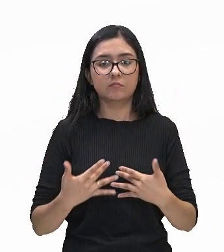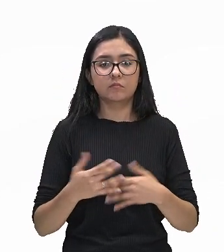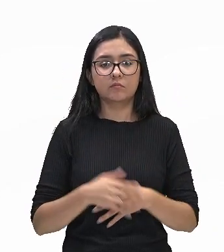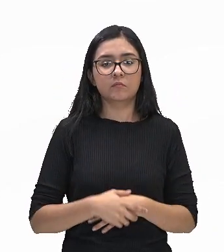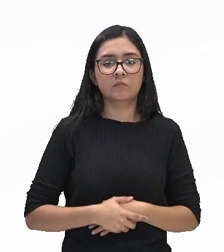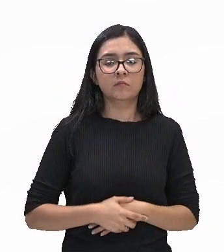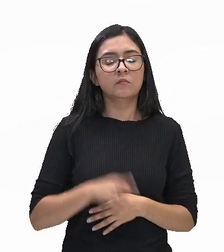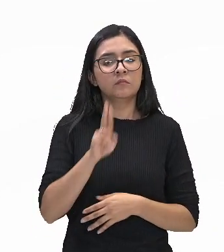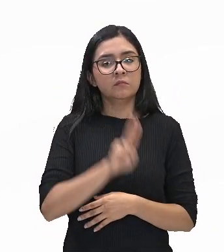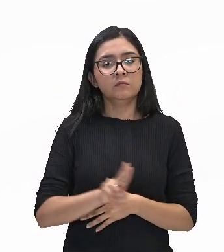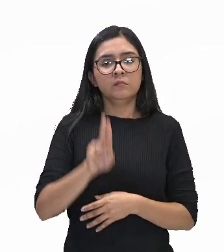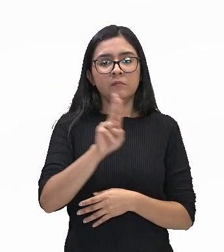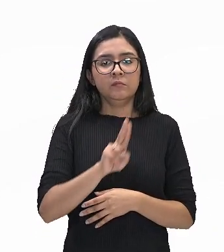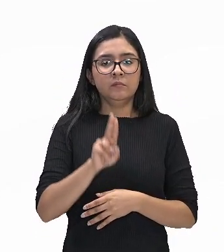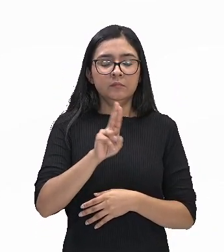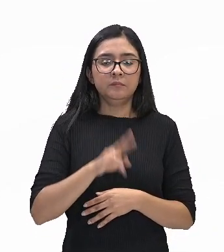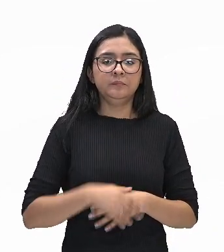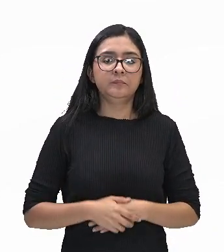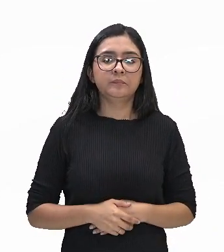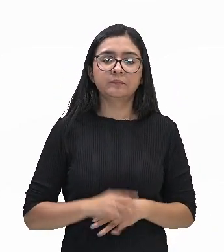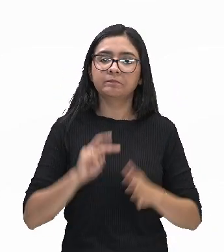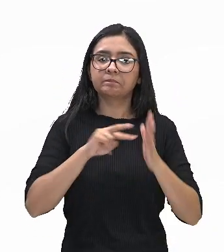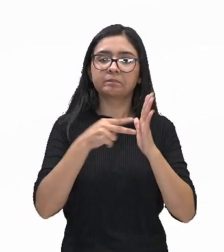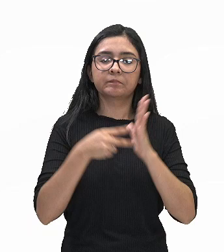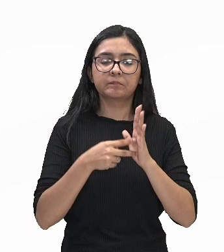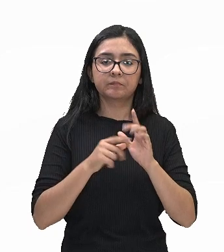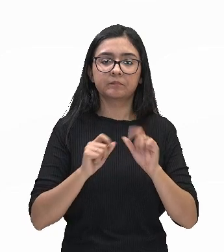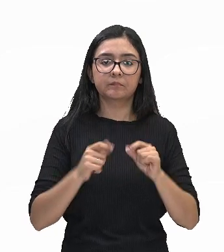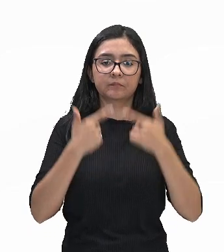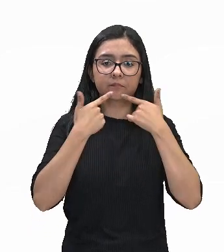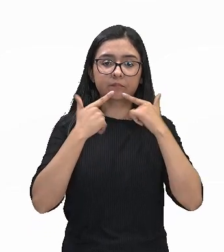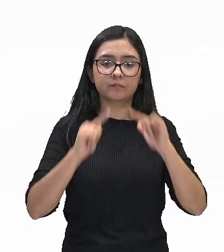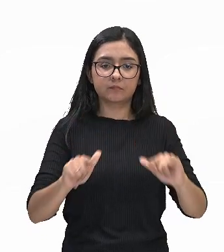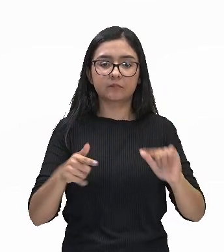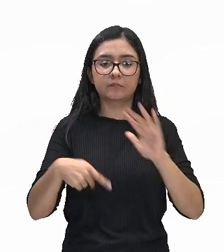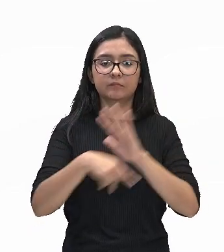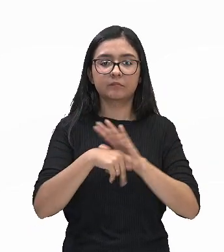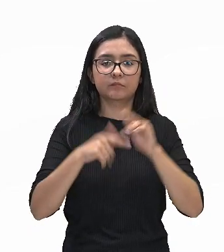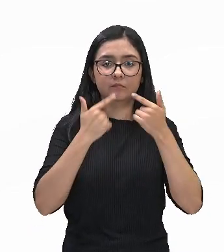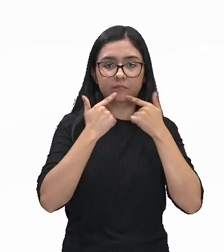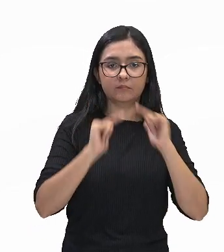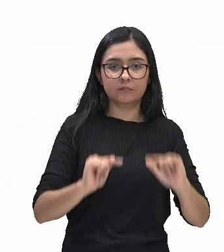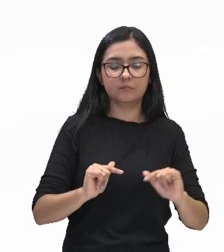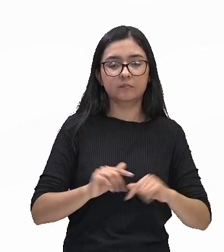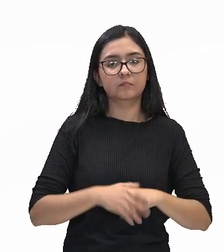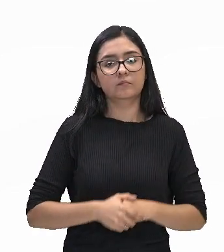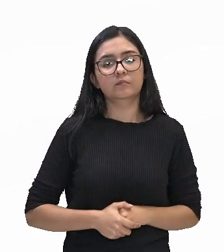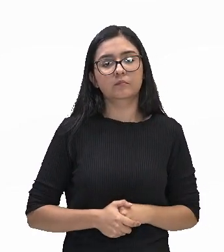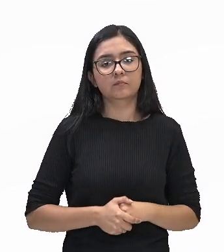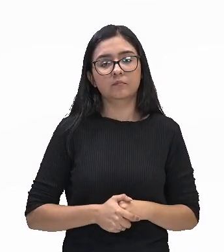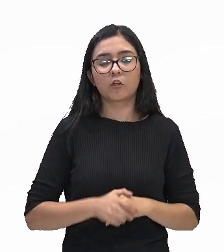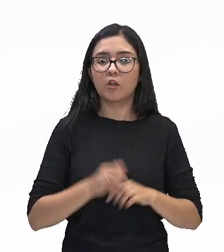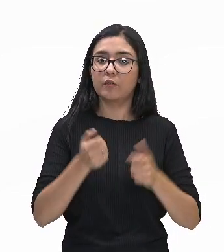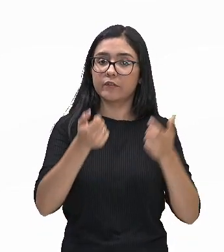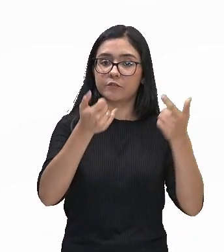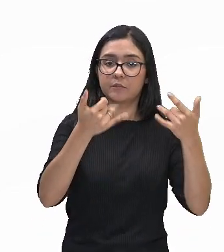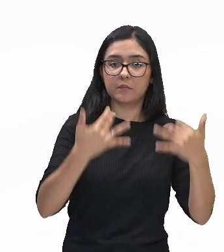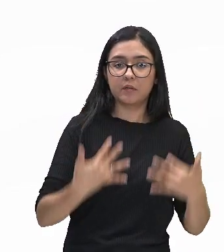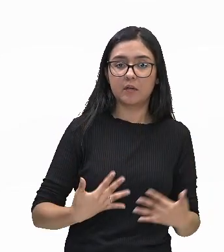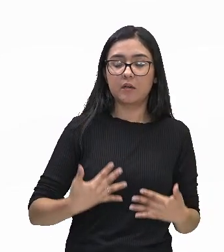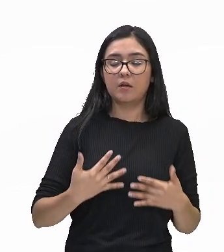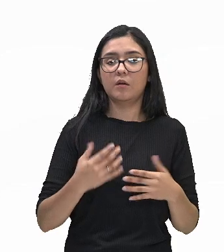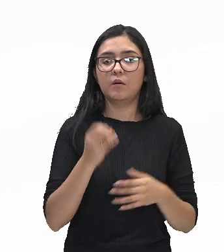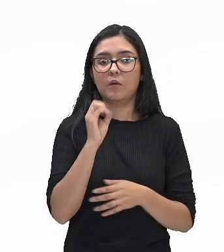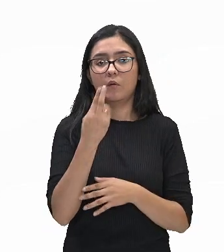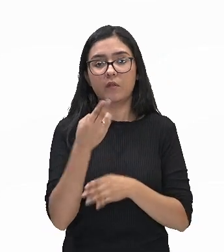código utilizado. Ou seja, a linguagem fala da própria linguagem. Ou ela vai explicar, ou ela vai dar